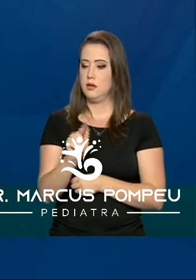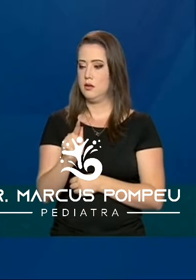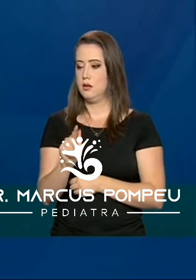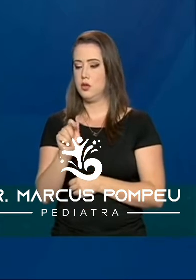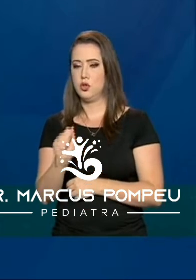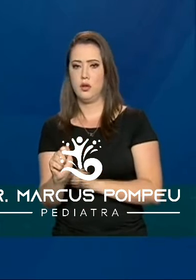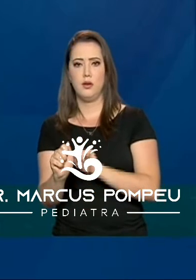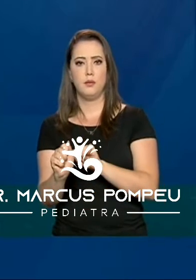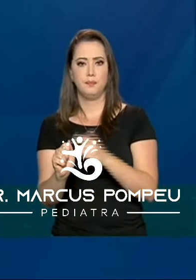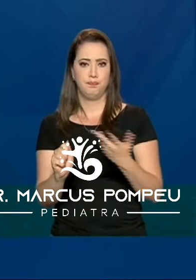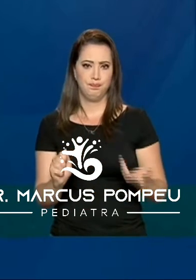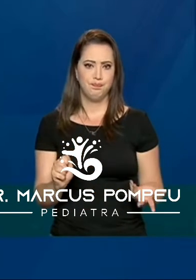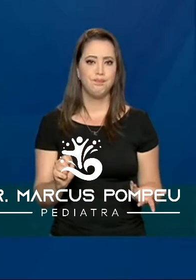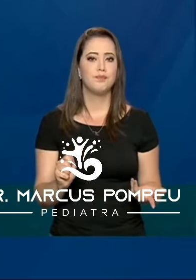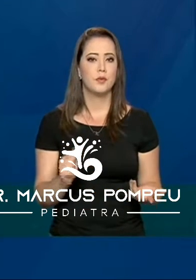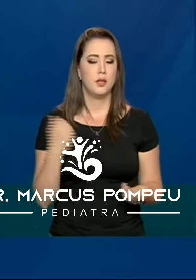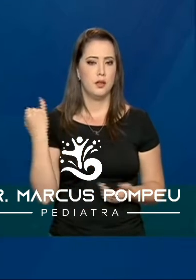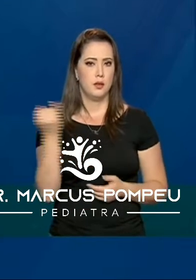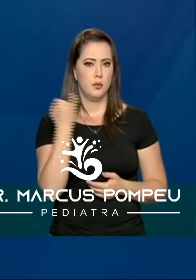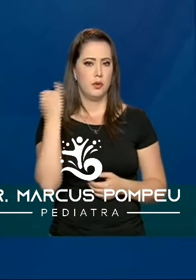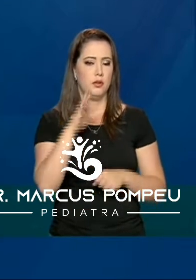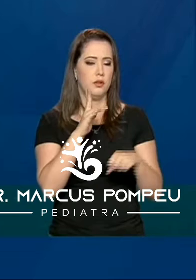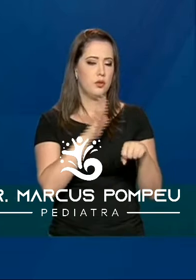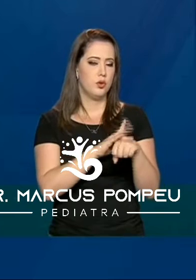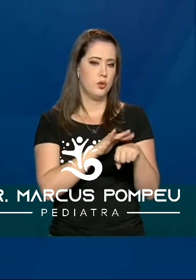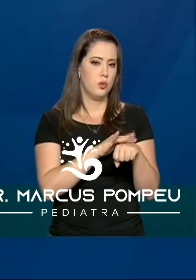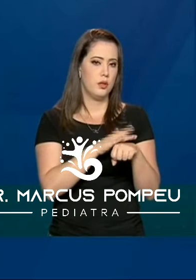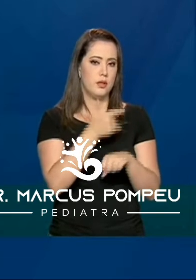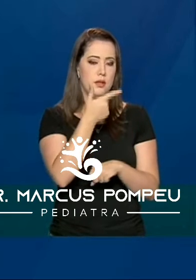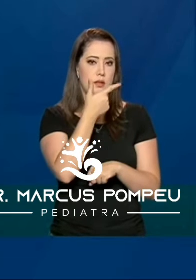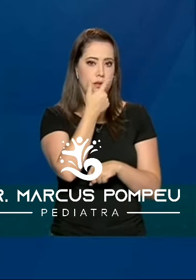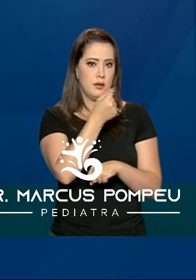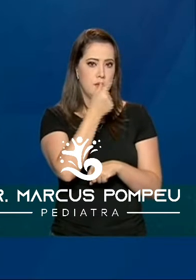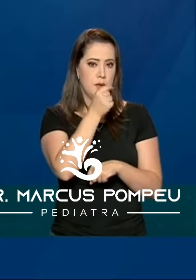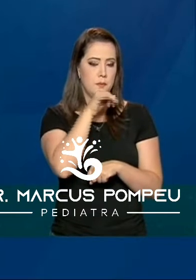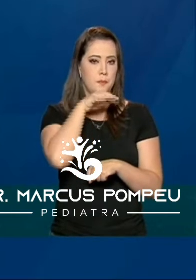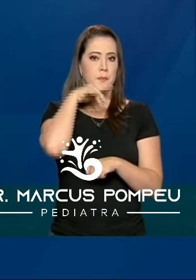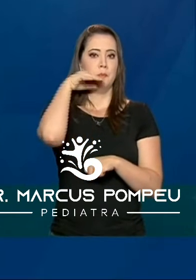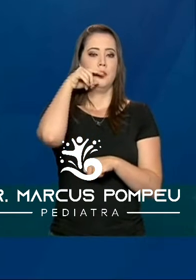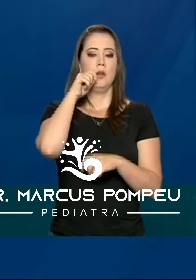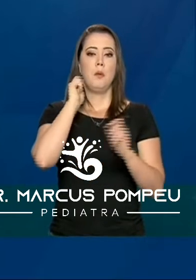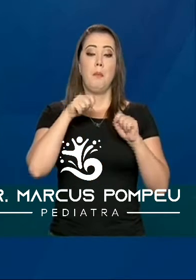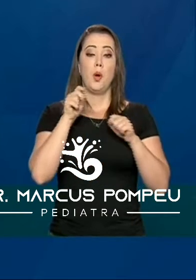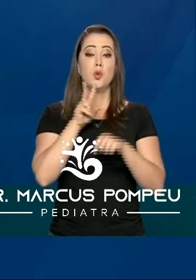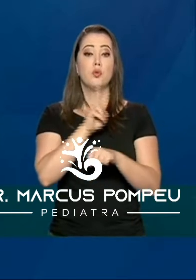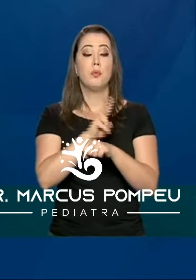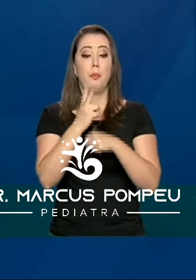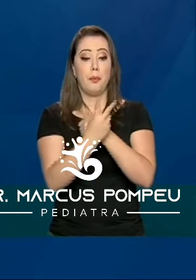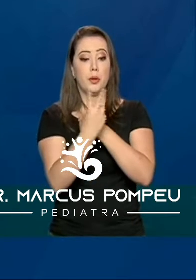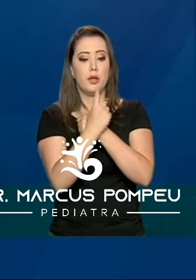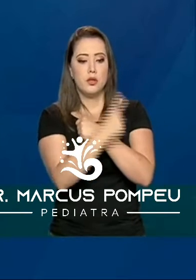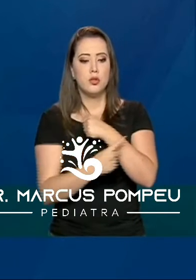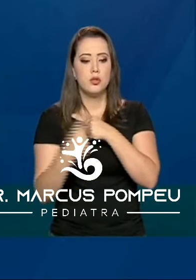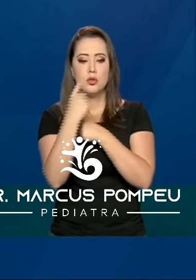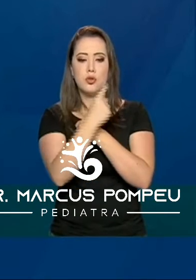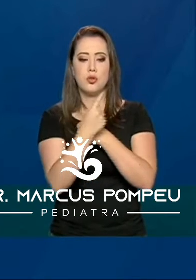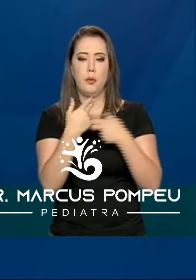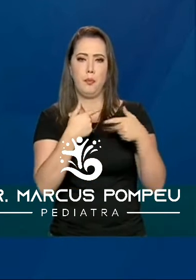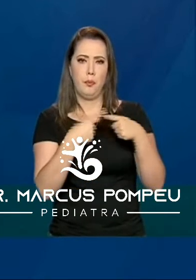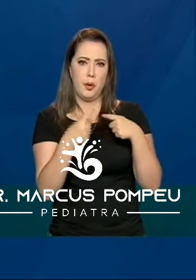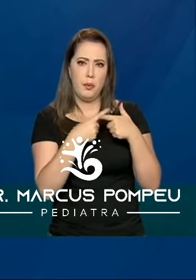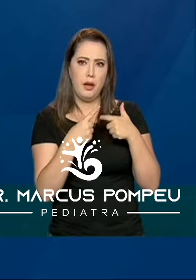muito importante em doença respiratória, das vias aéreas superiores. Você pode imunizar para as doenças, para as complicações